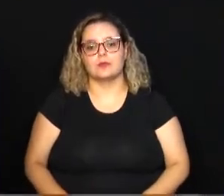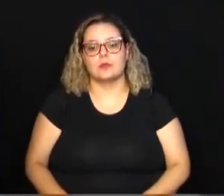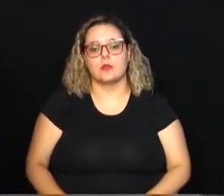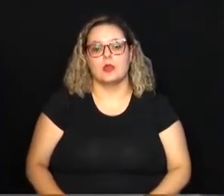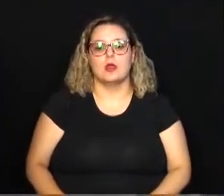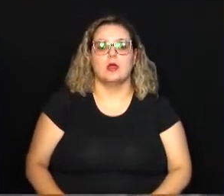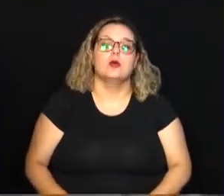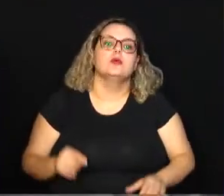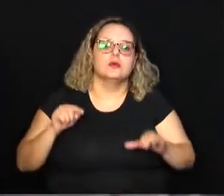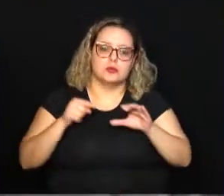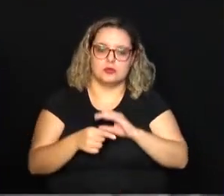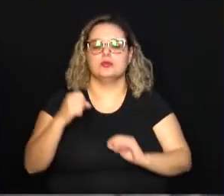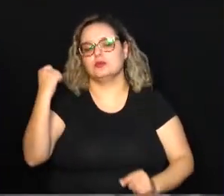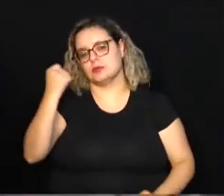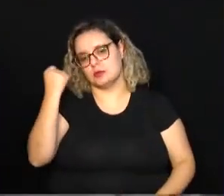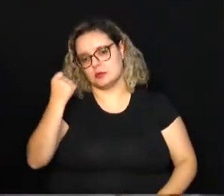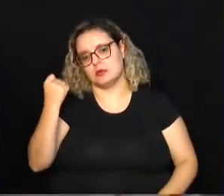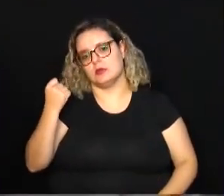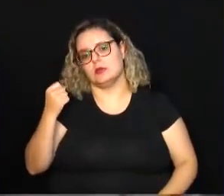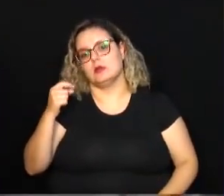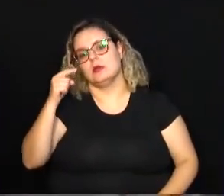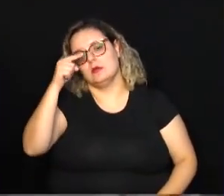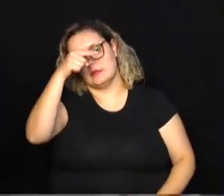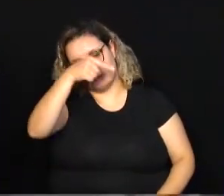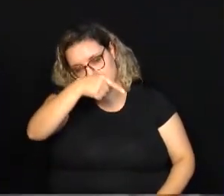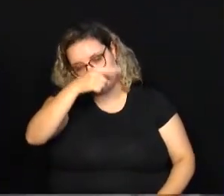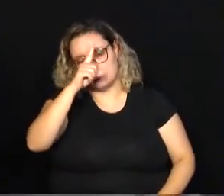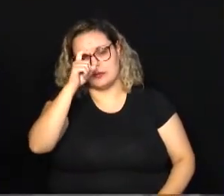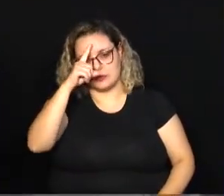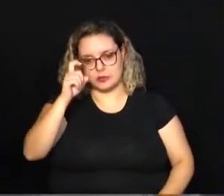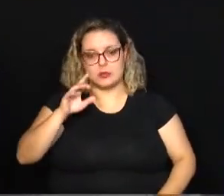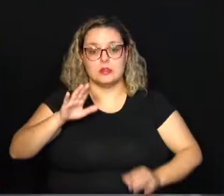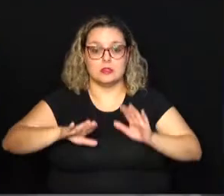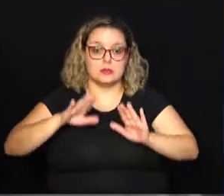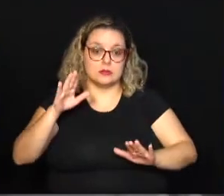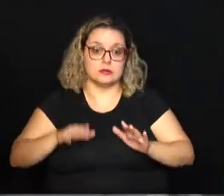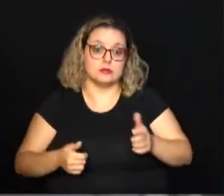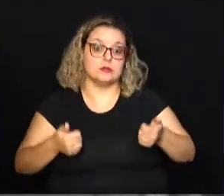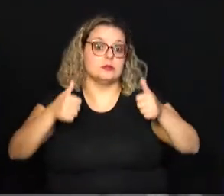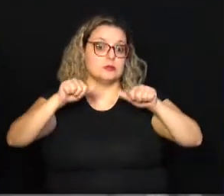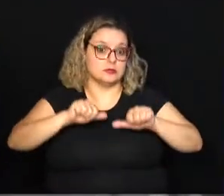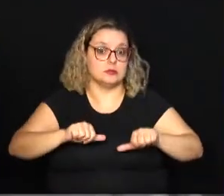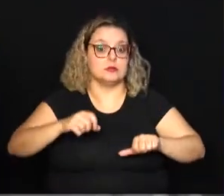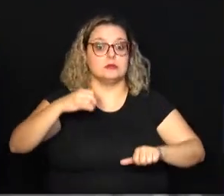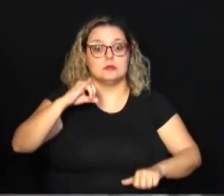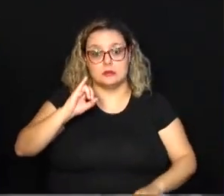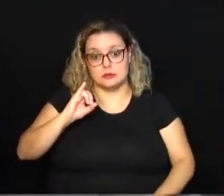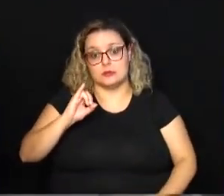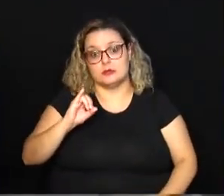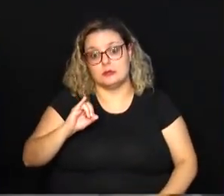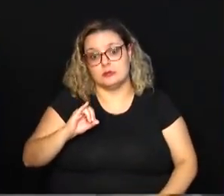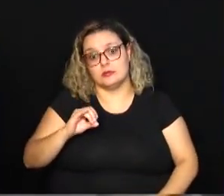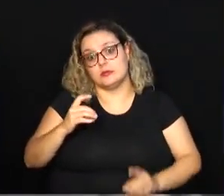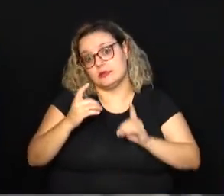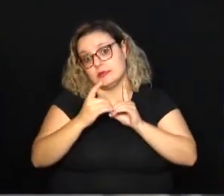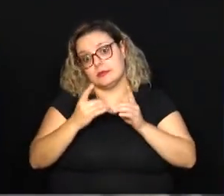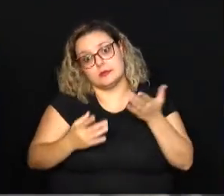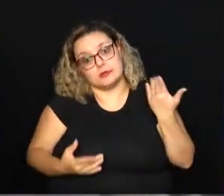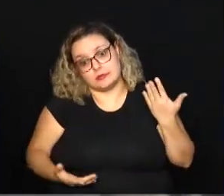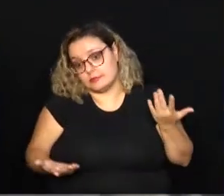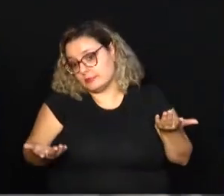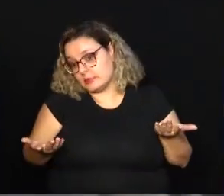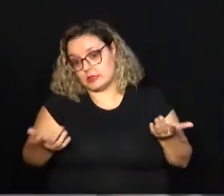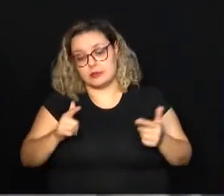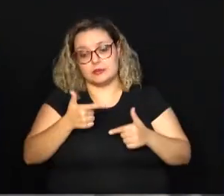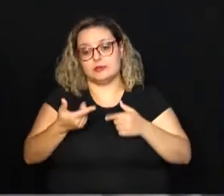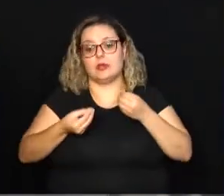agudizam, a gente leva para a rede e começa a tratar, às vezes, em piores condições do que se eles tivessem sido atendidos lá atrás. Mas é contingência, não